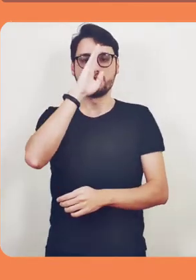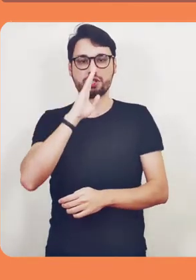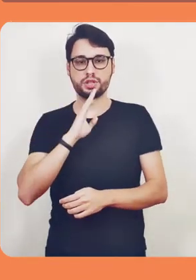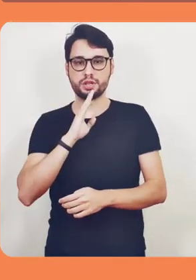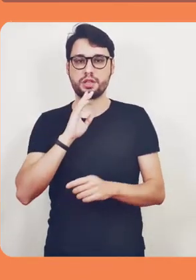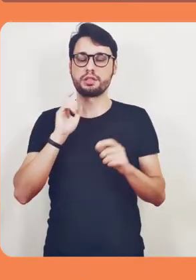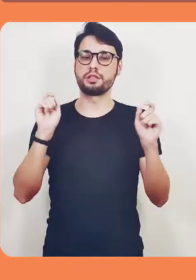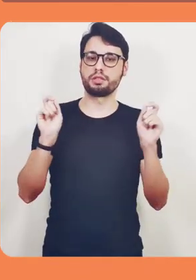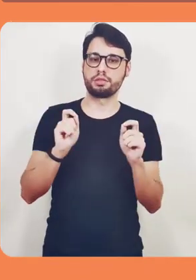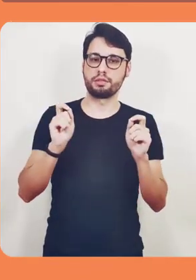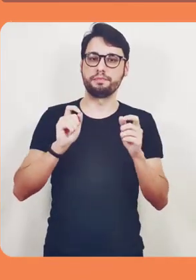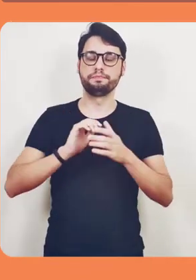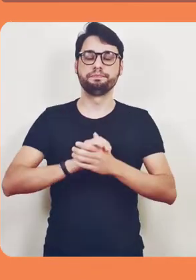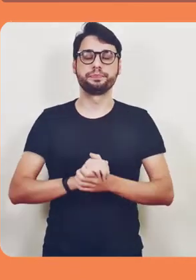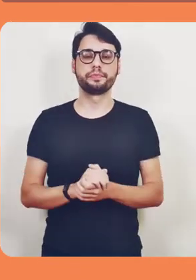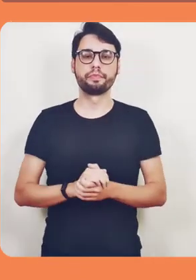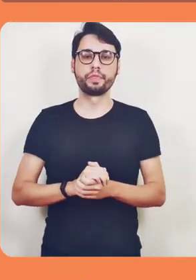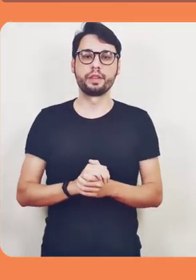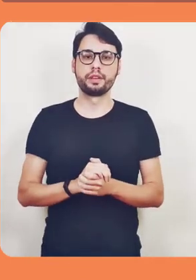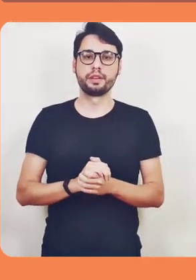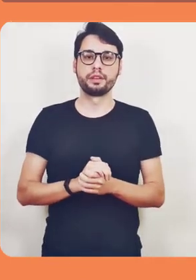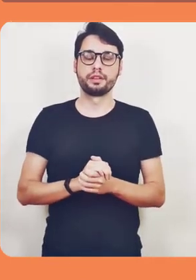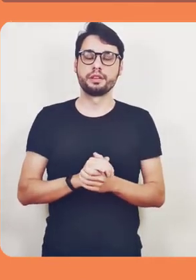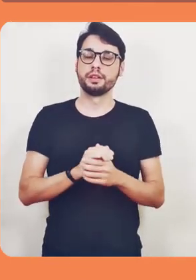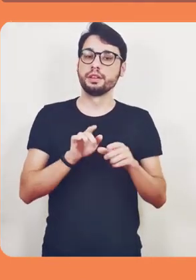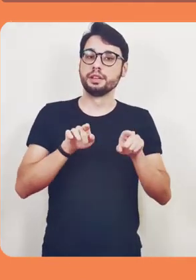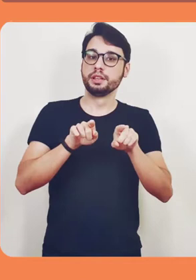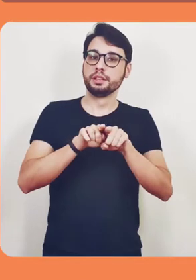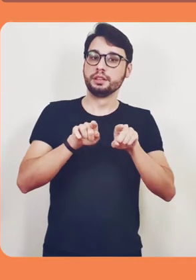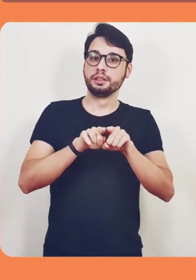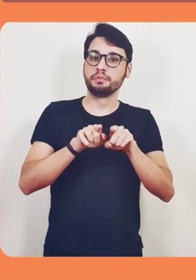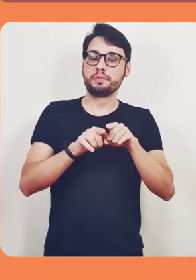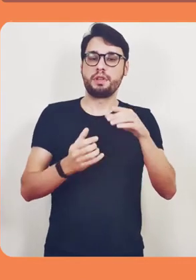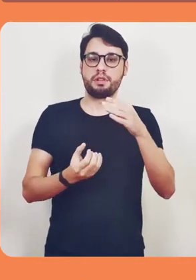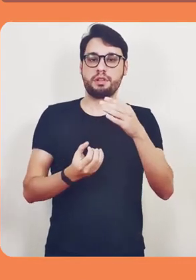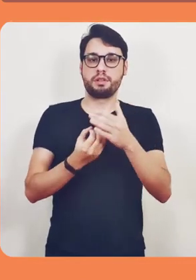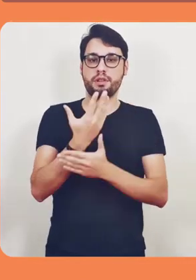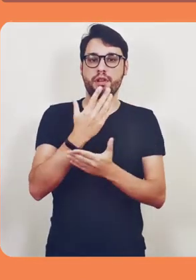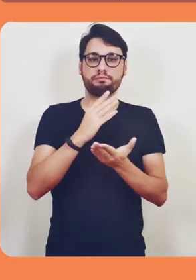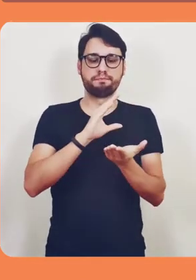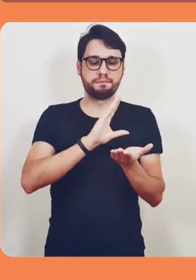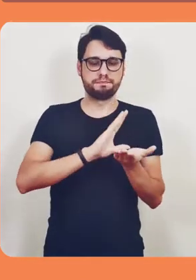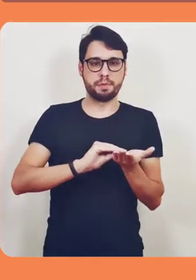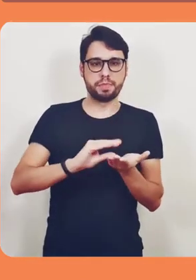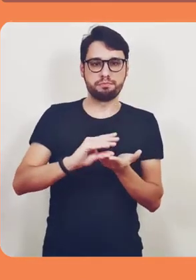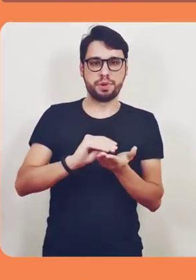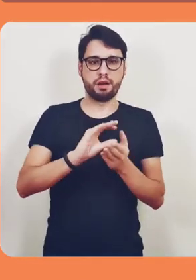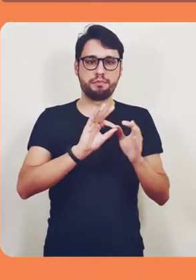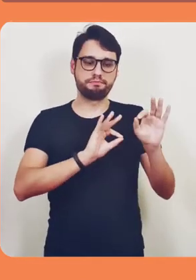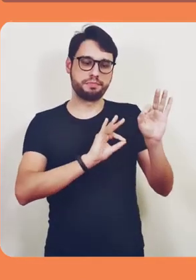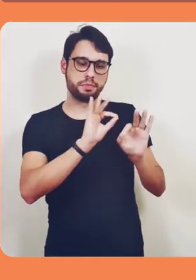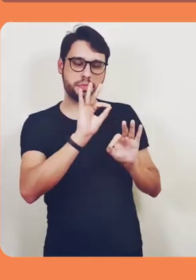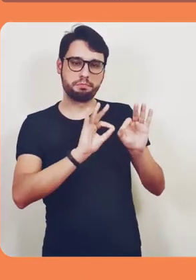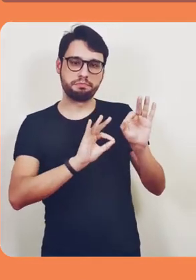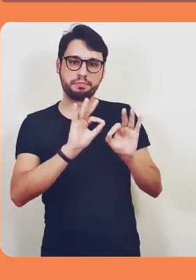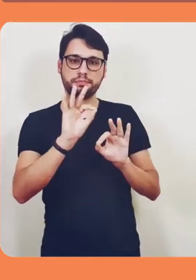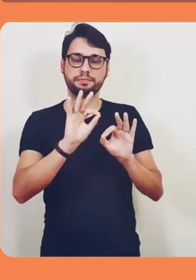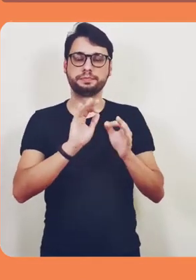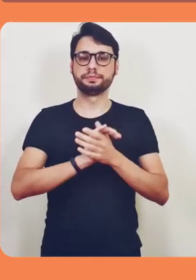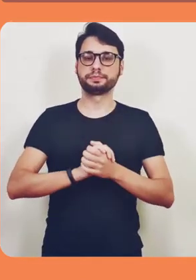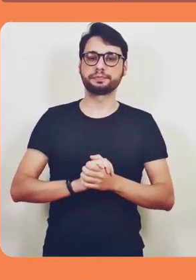pago é mas eles te permite fazer isso com até quatro pessoas gratuitamente